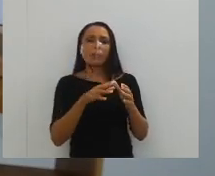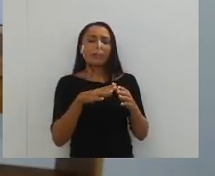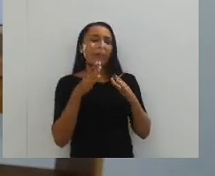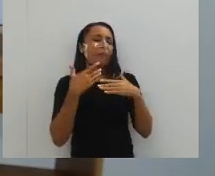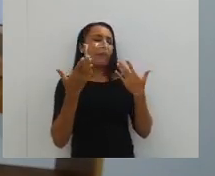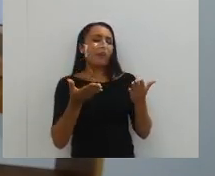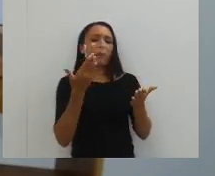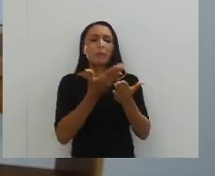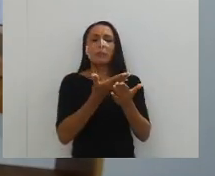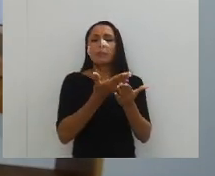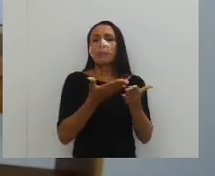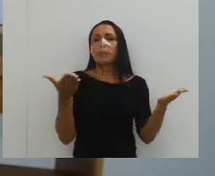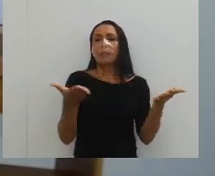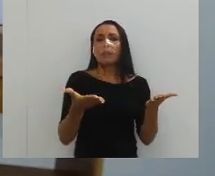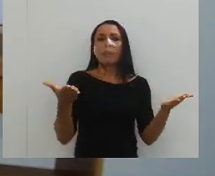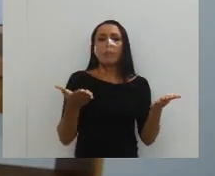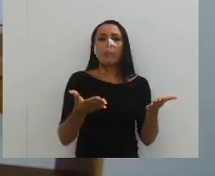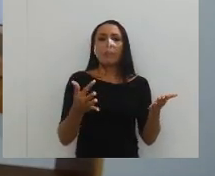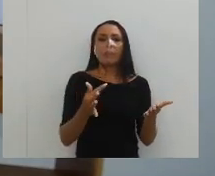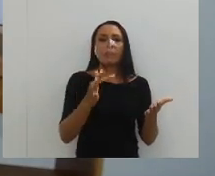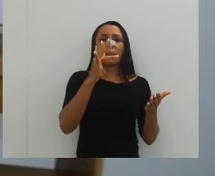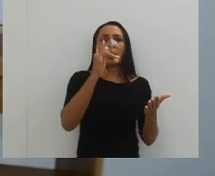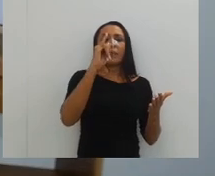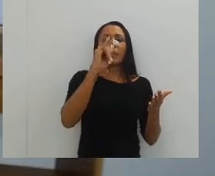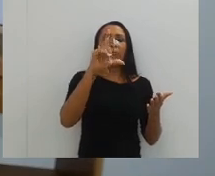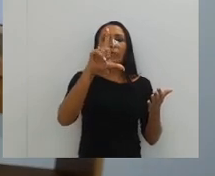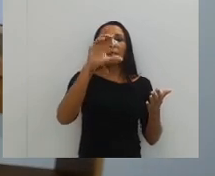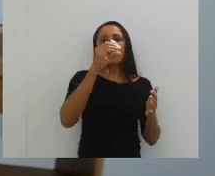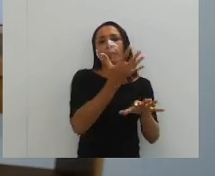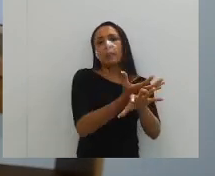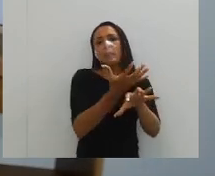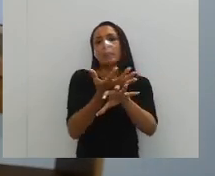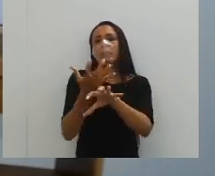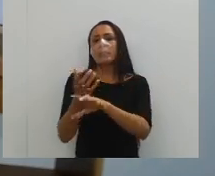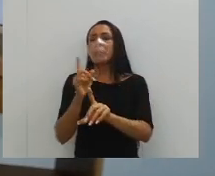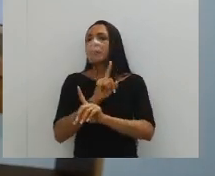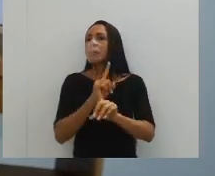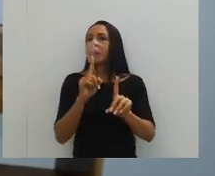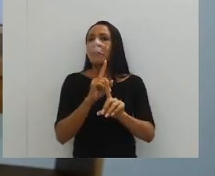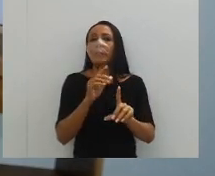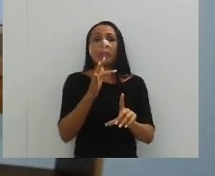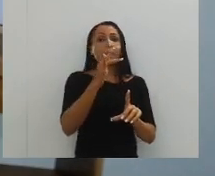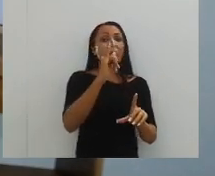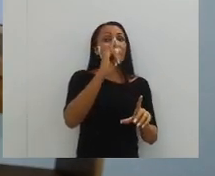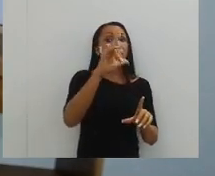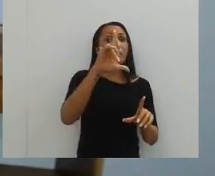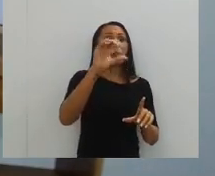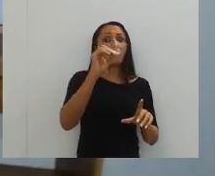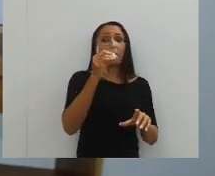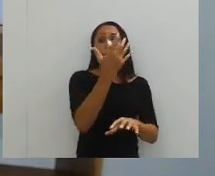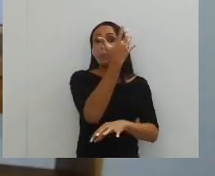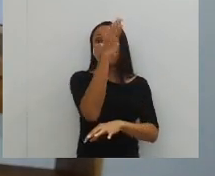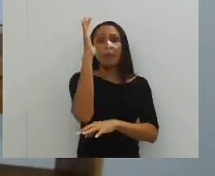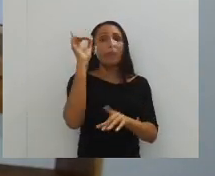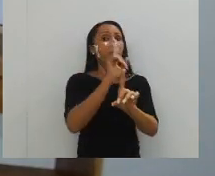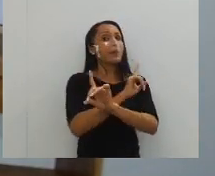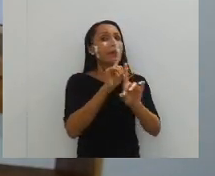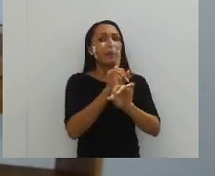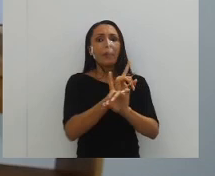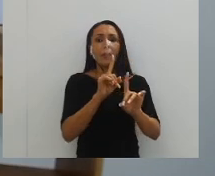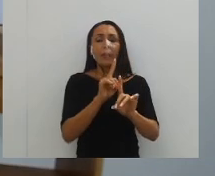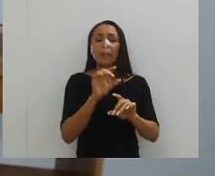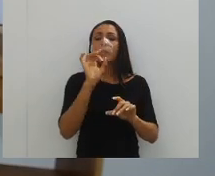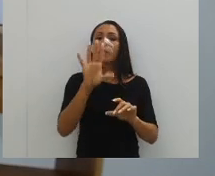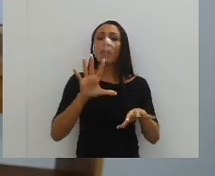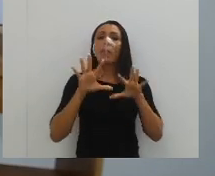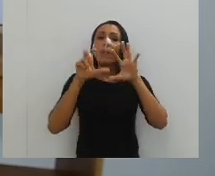vamos estudar hoje o filo das plantinhas. Não, não tem filo de plantinha não, viu? Olhe, toda vez que você trabalhar